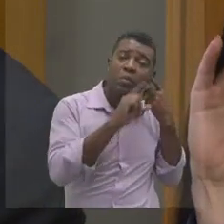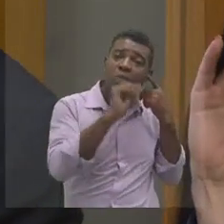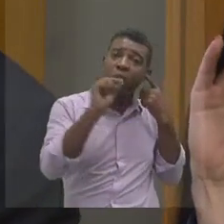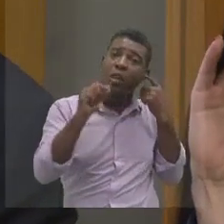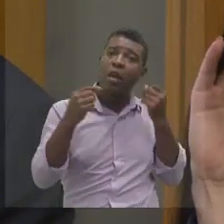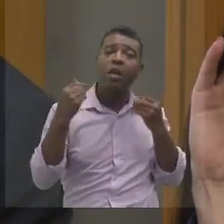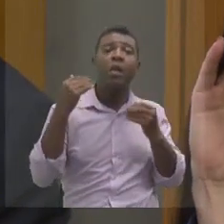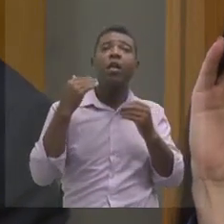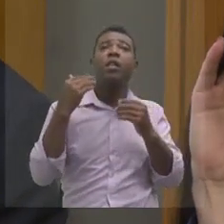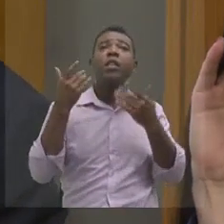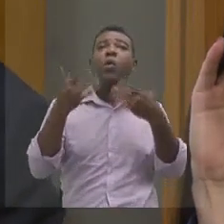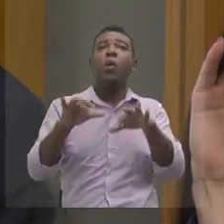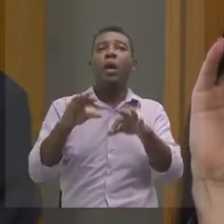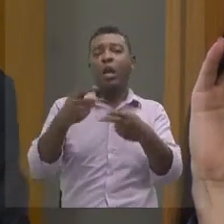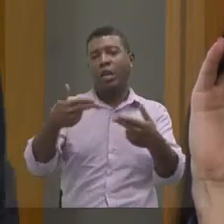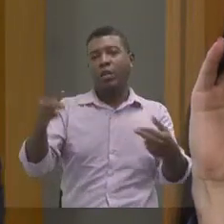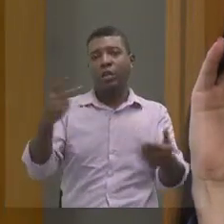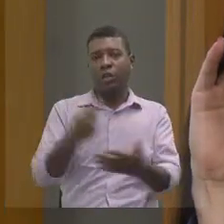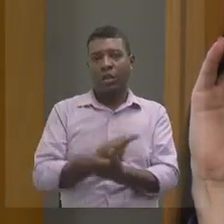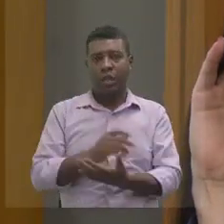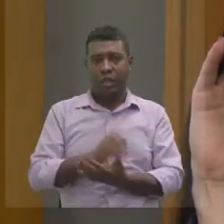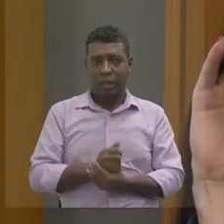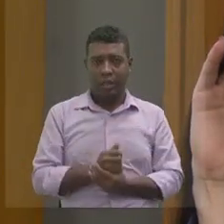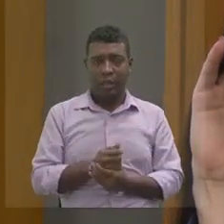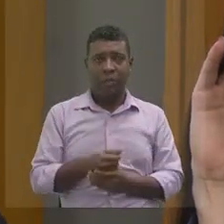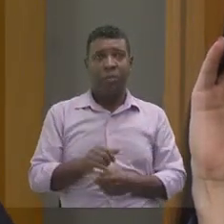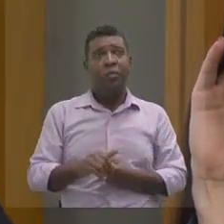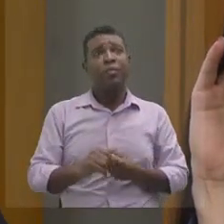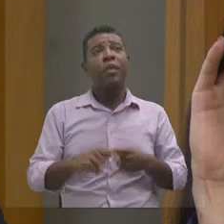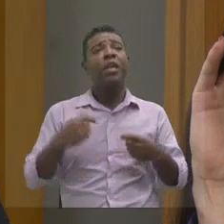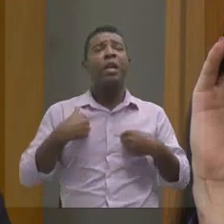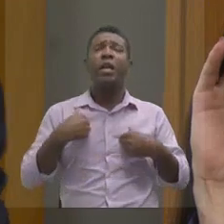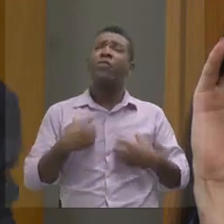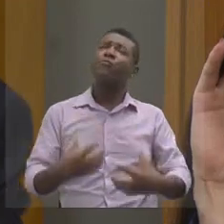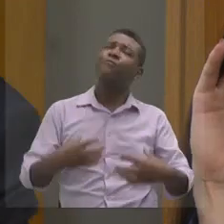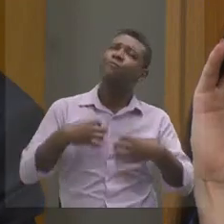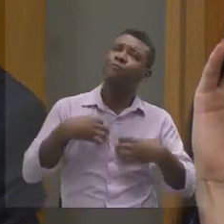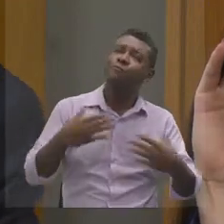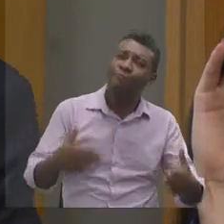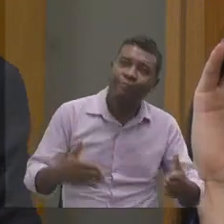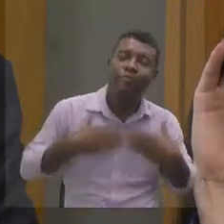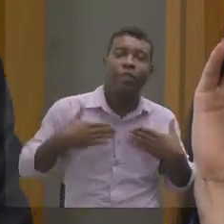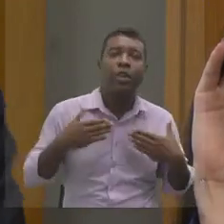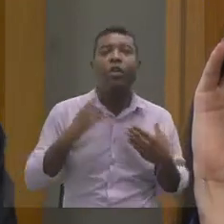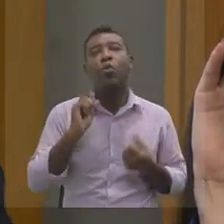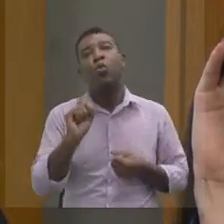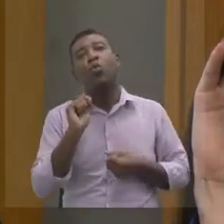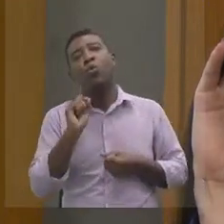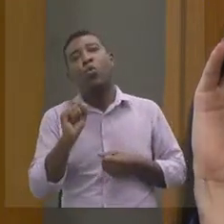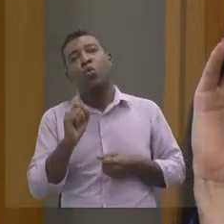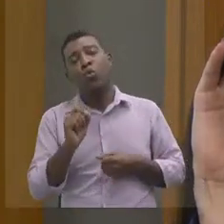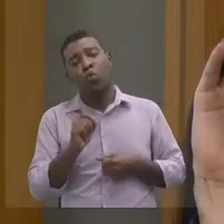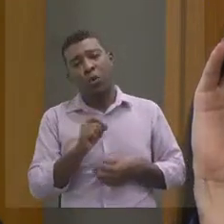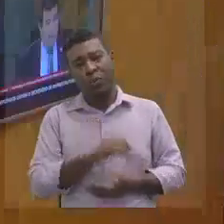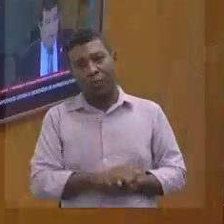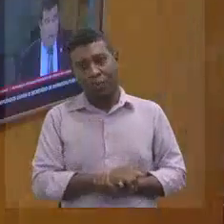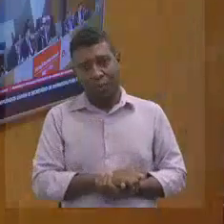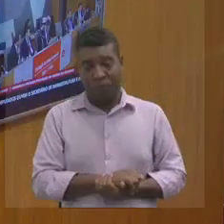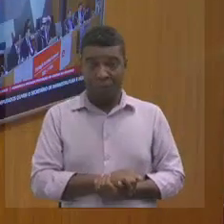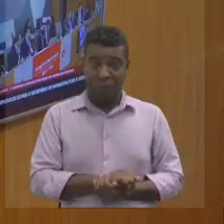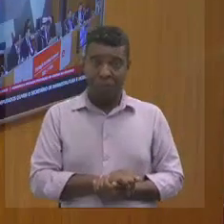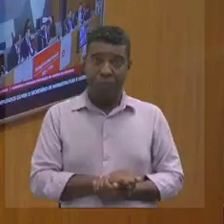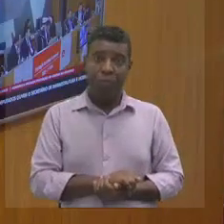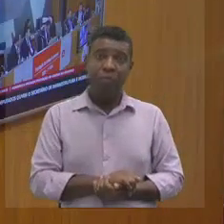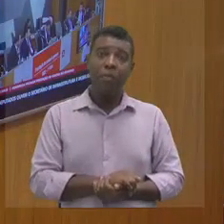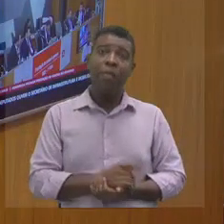acontecem E aí me causou uma grande surpresa secretário Carlos Deputados depois de tanta